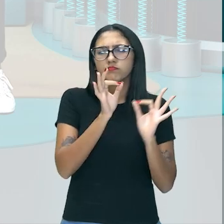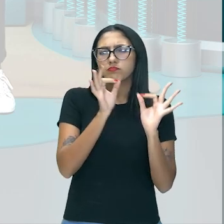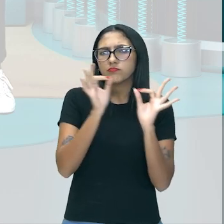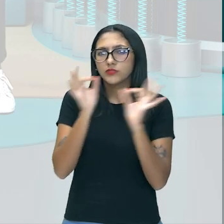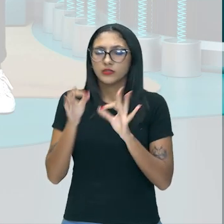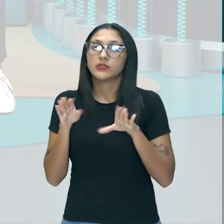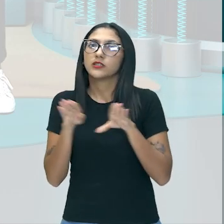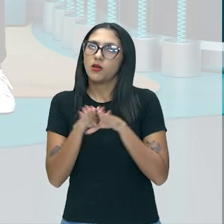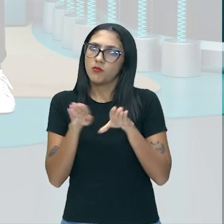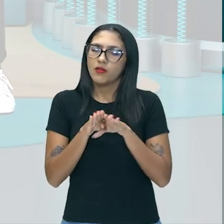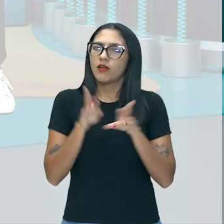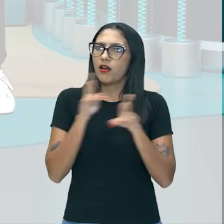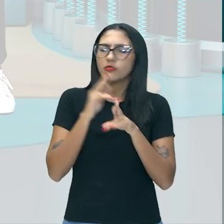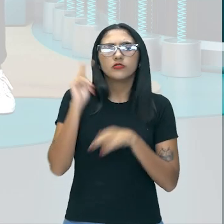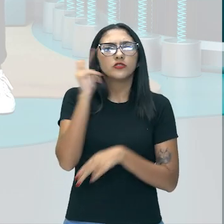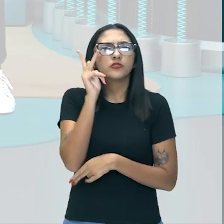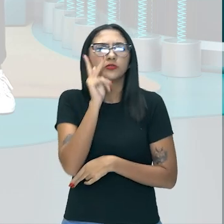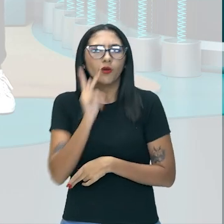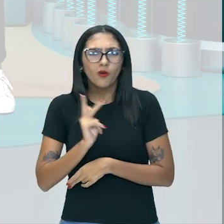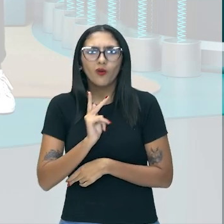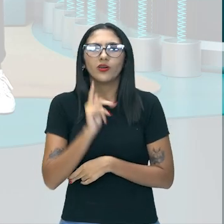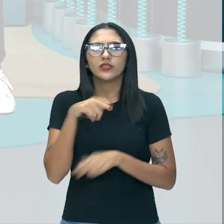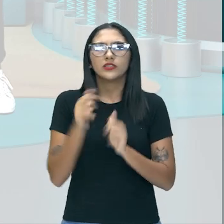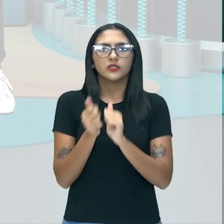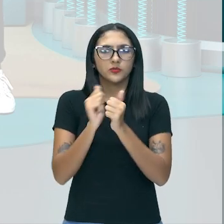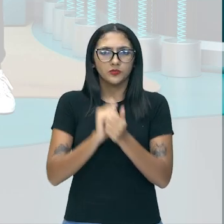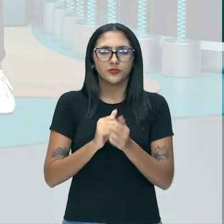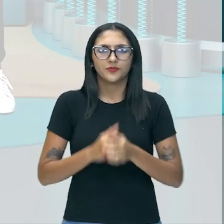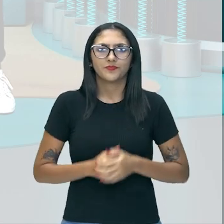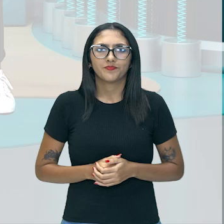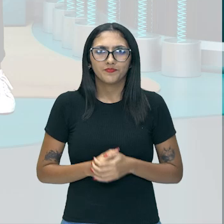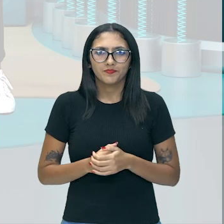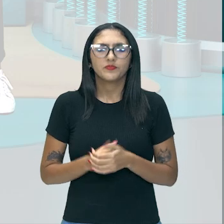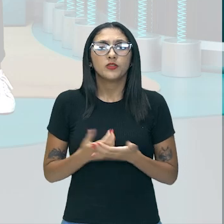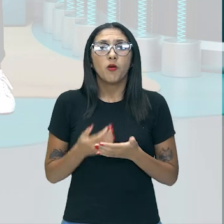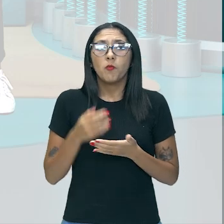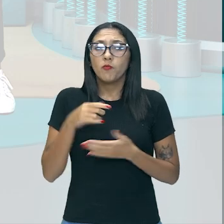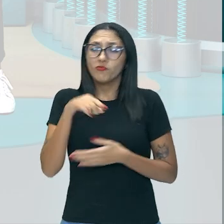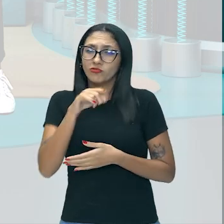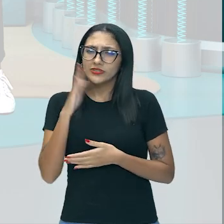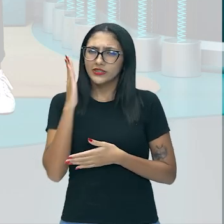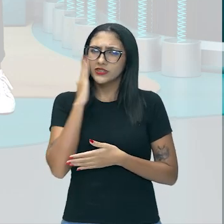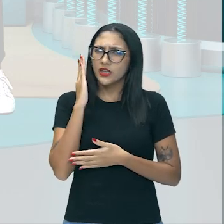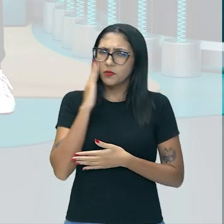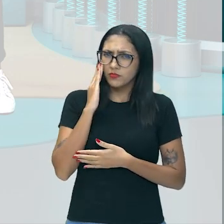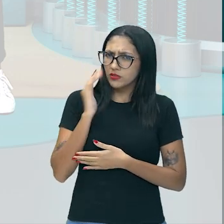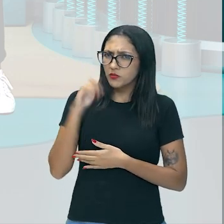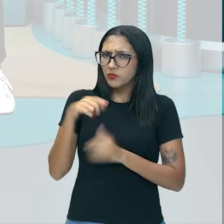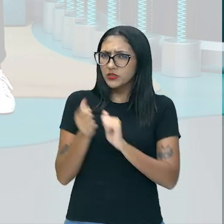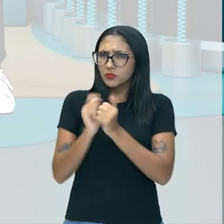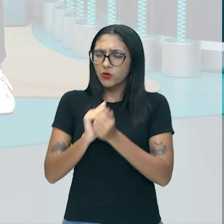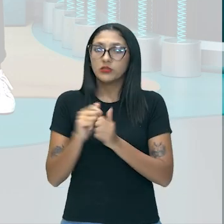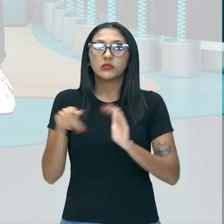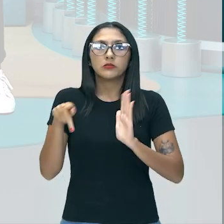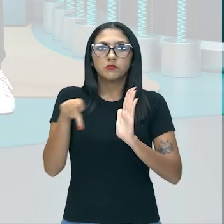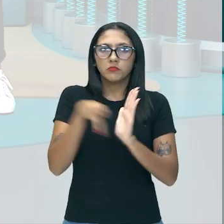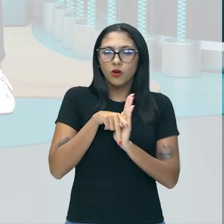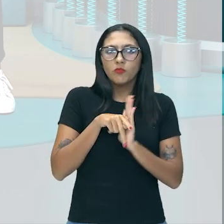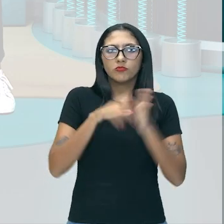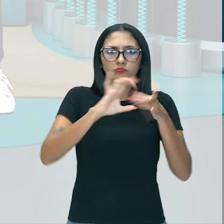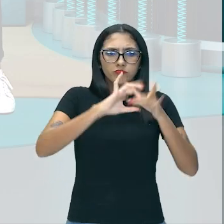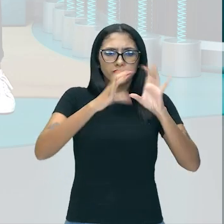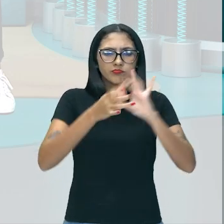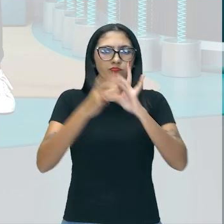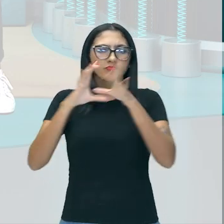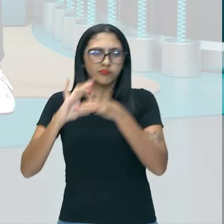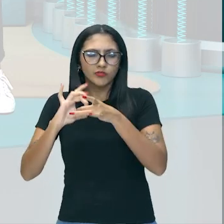história dessa modalidade. E vocês sabiam que o rugby ele também é uma modalidade olímpica, disputado ali